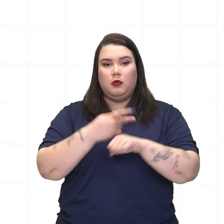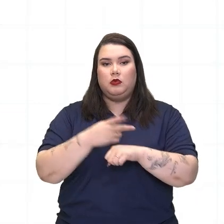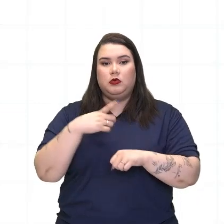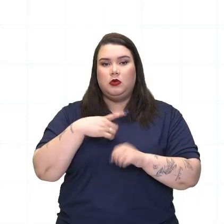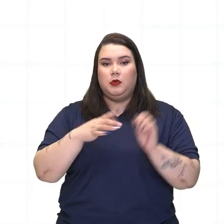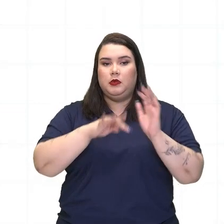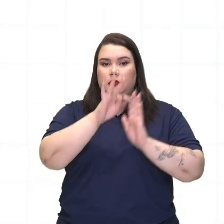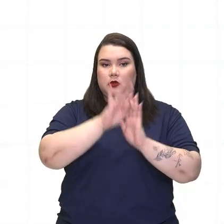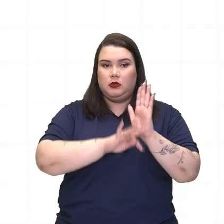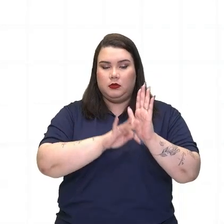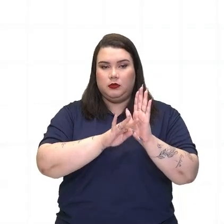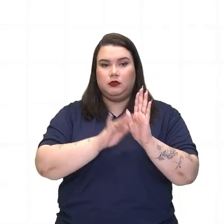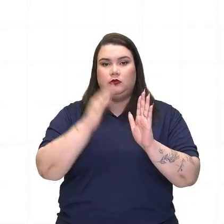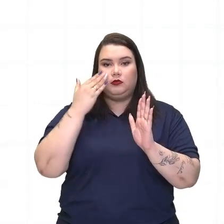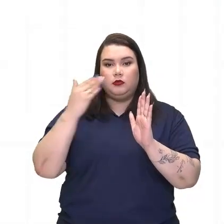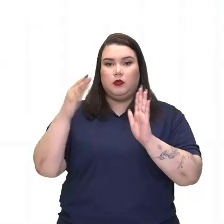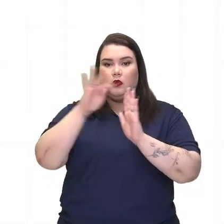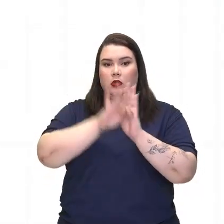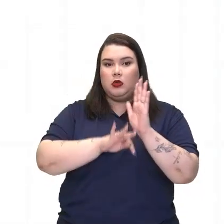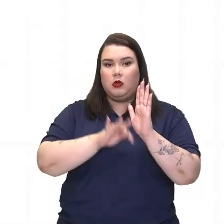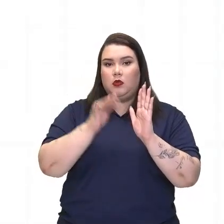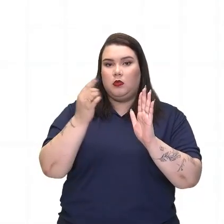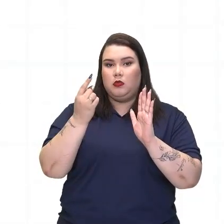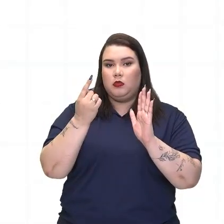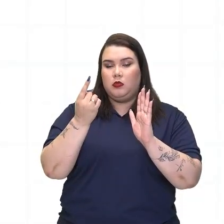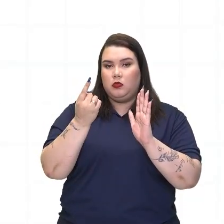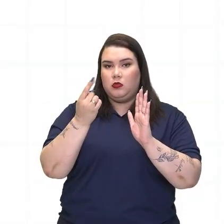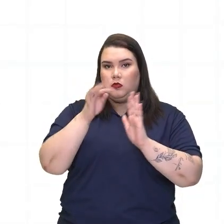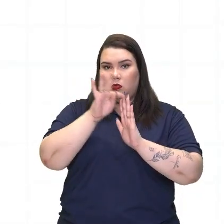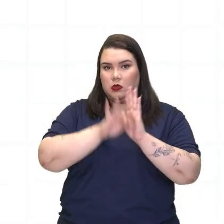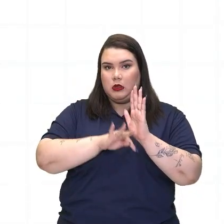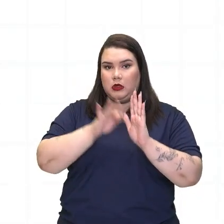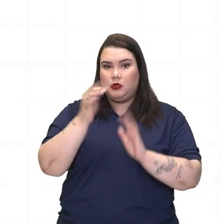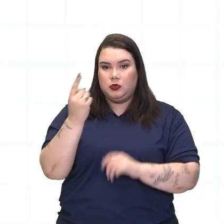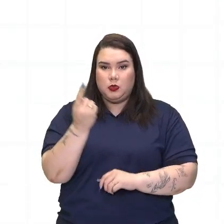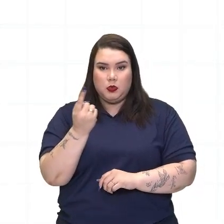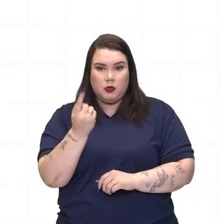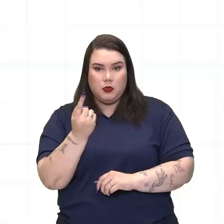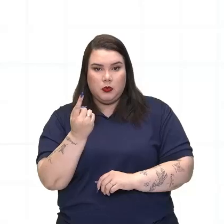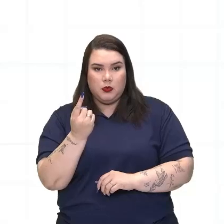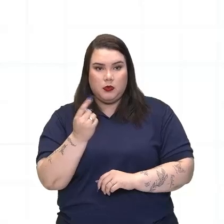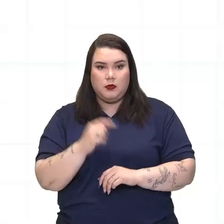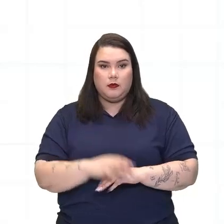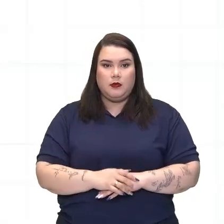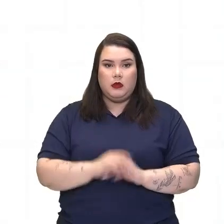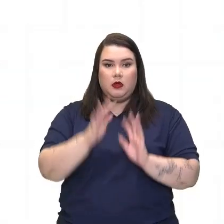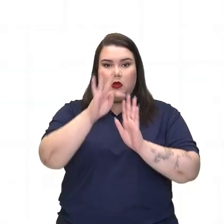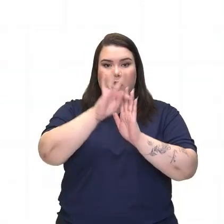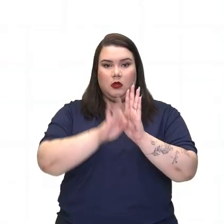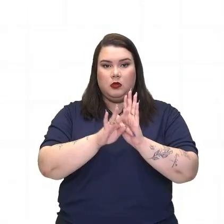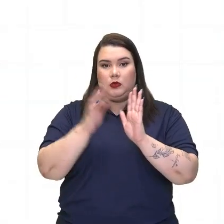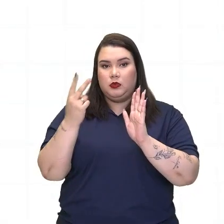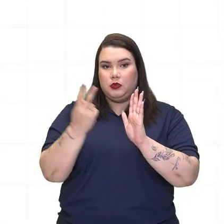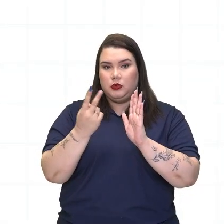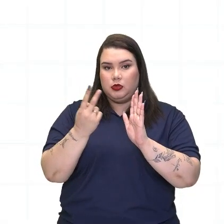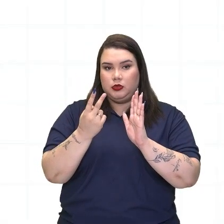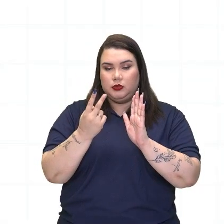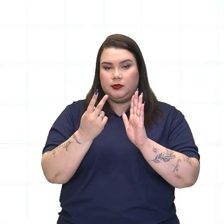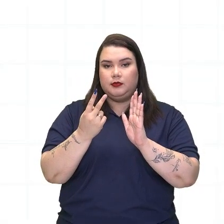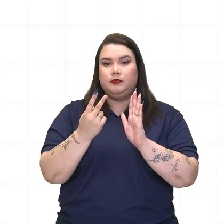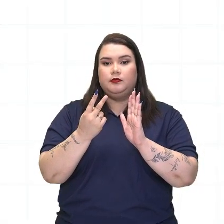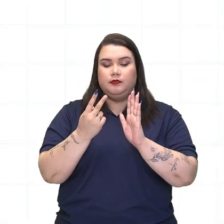textos motivadores. Então, a gente tem aqui o texto motivador 1, depois nós temos o texto motivador